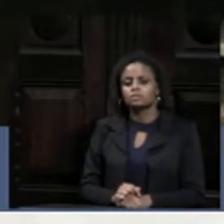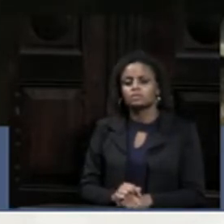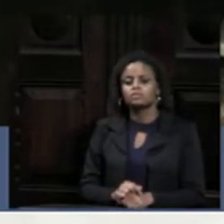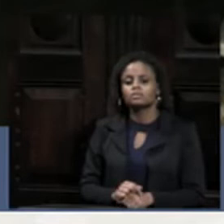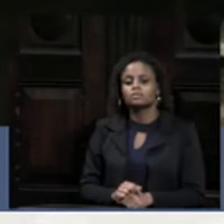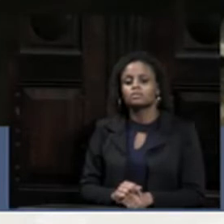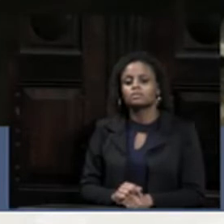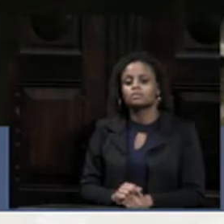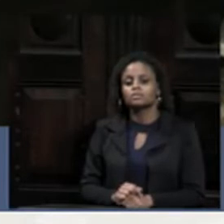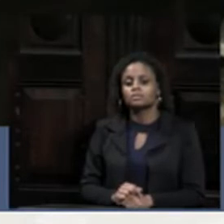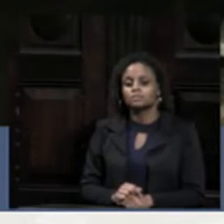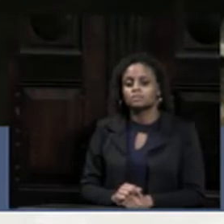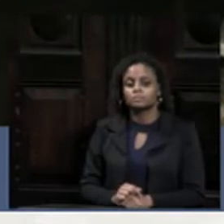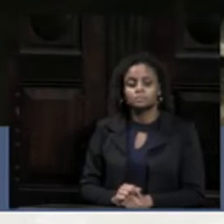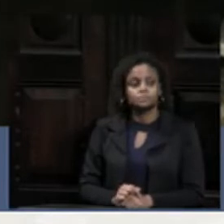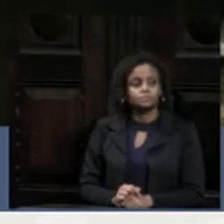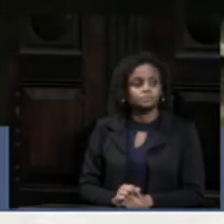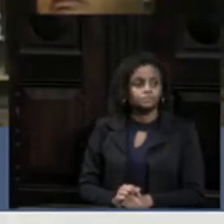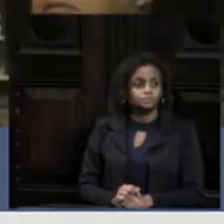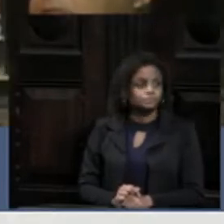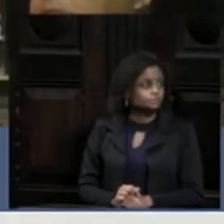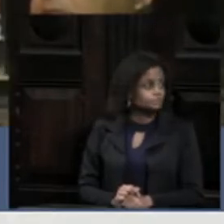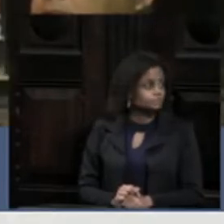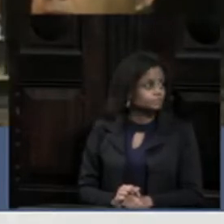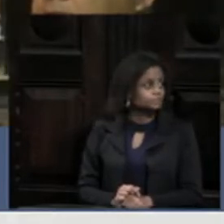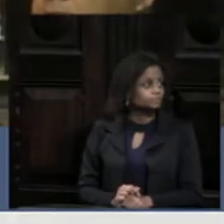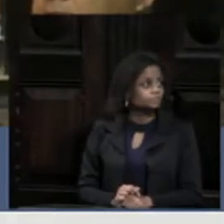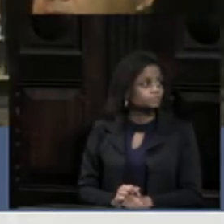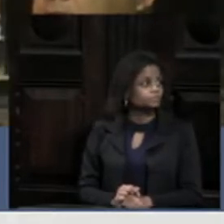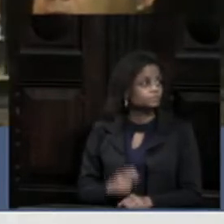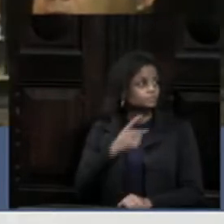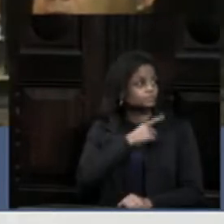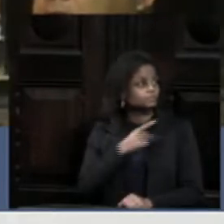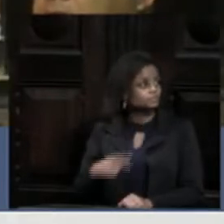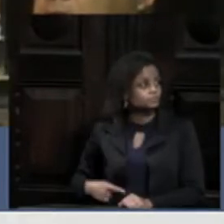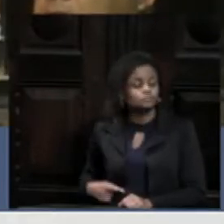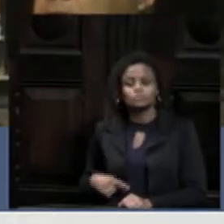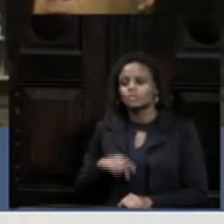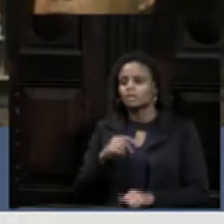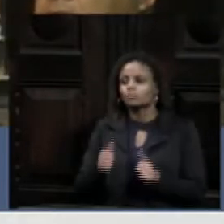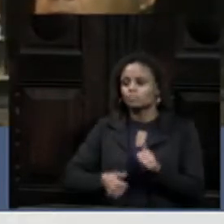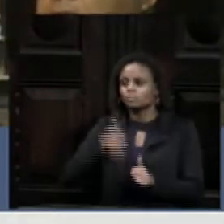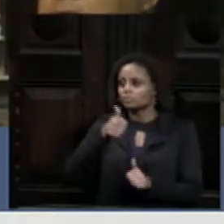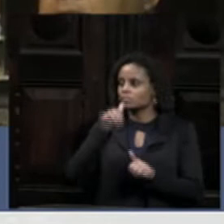conseguiu chegar aqui, estava no Ministério Público até agora. Presidência vai proceder à primeira chamada.